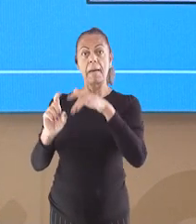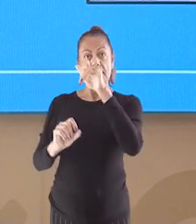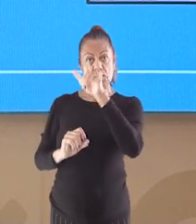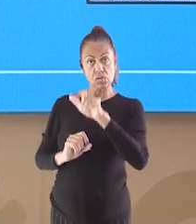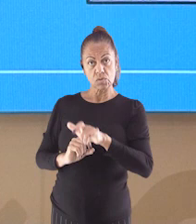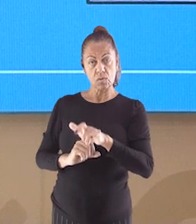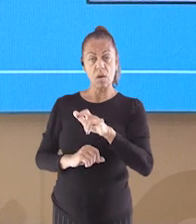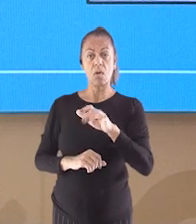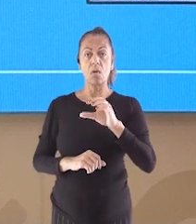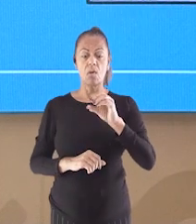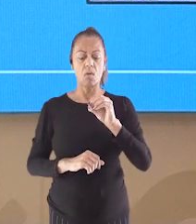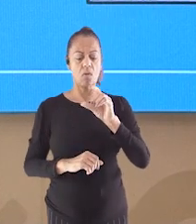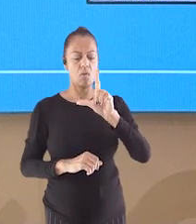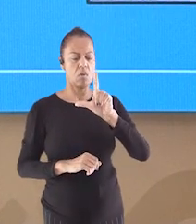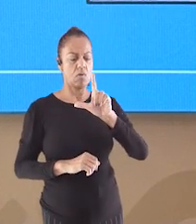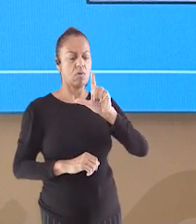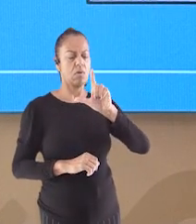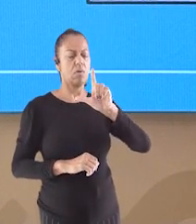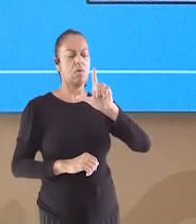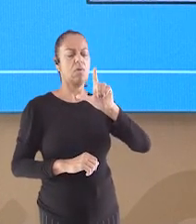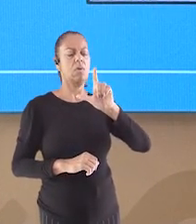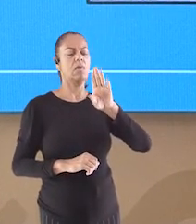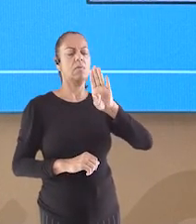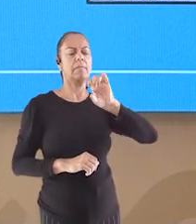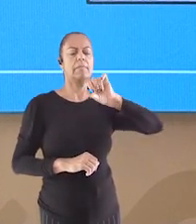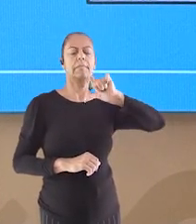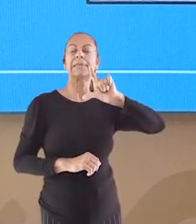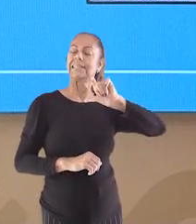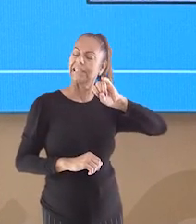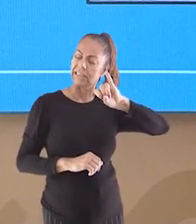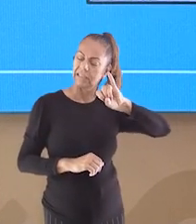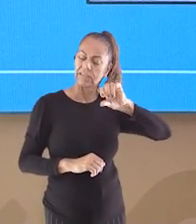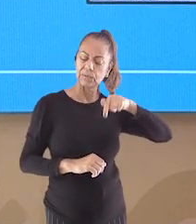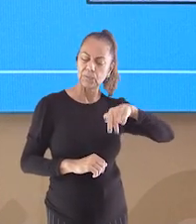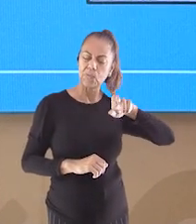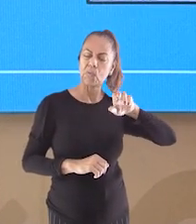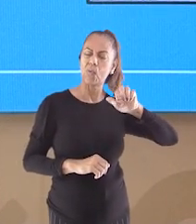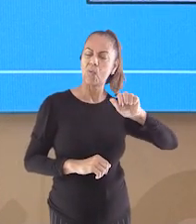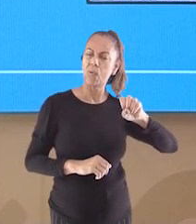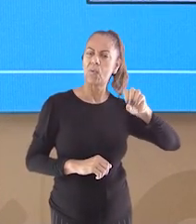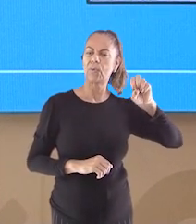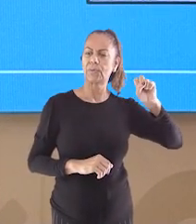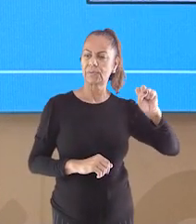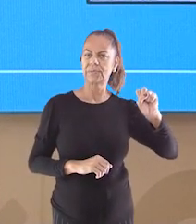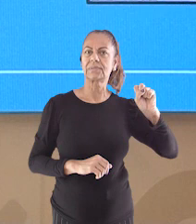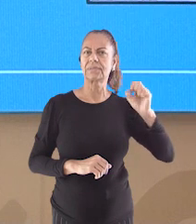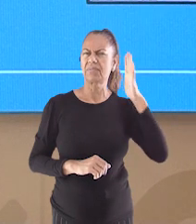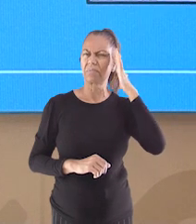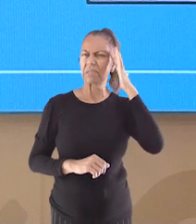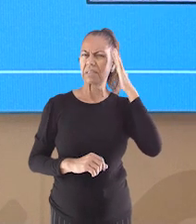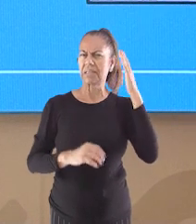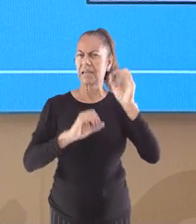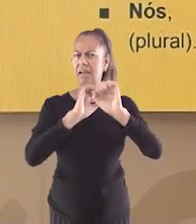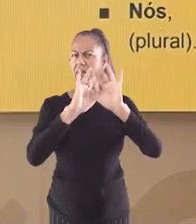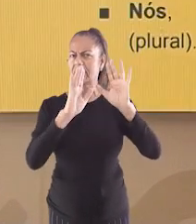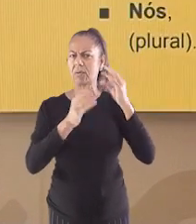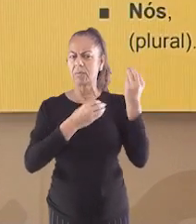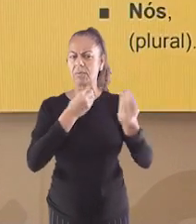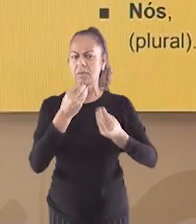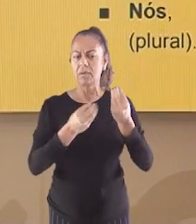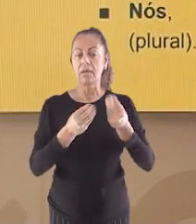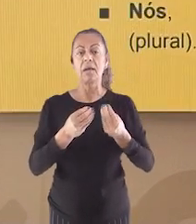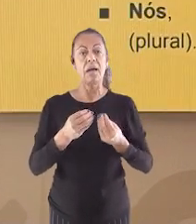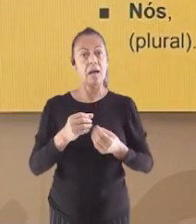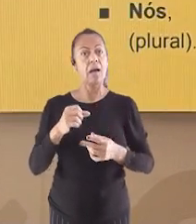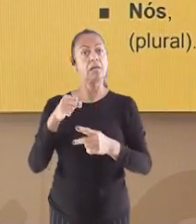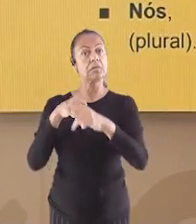ou somente pronomes pessoais oblíquos. Vamos entender melhor sobre eles? Os pronomes pessoais oblíquos servem